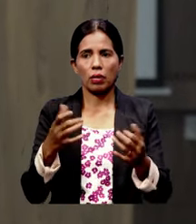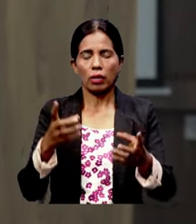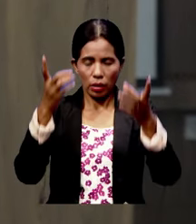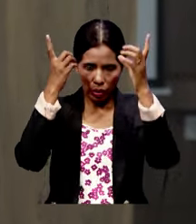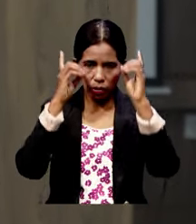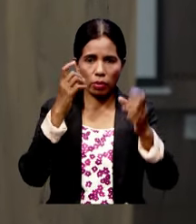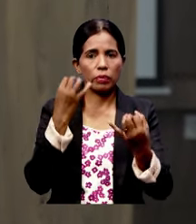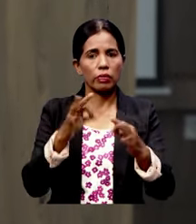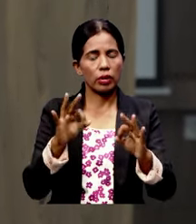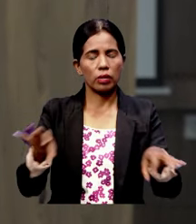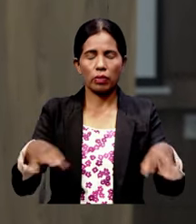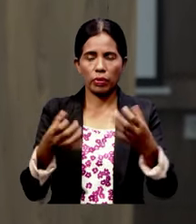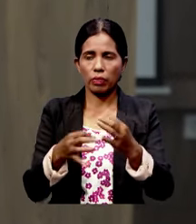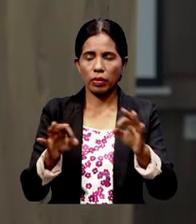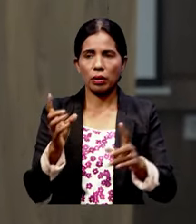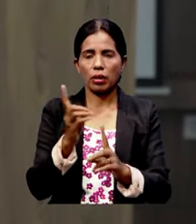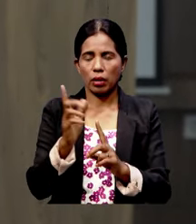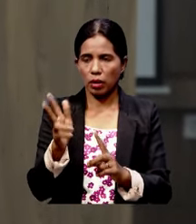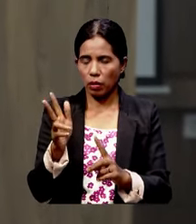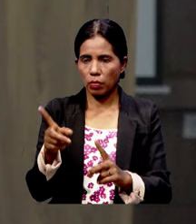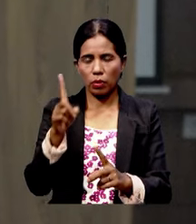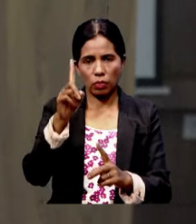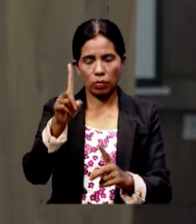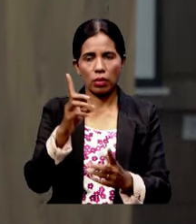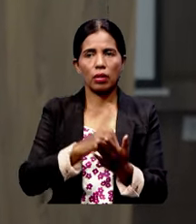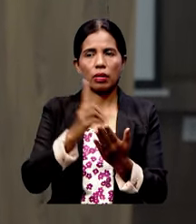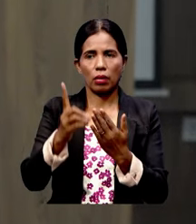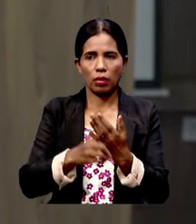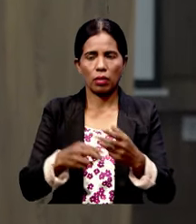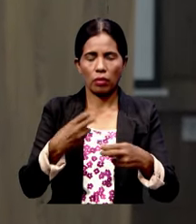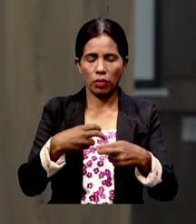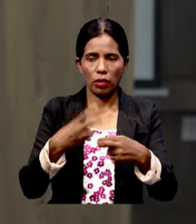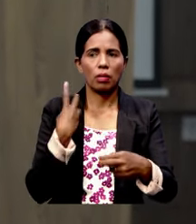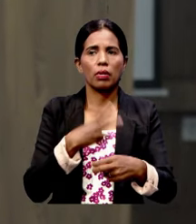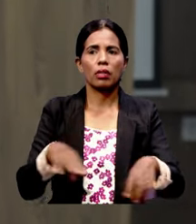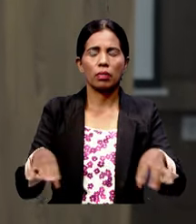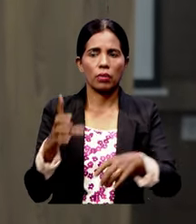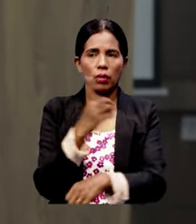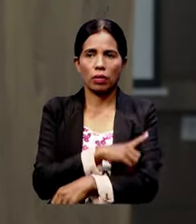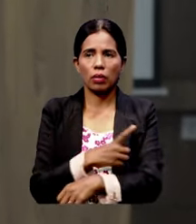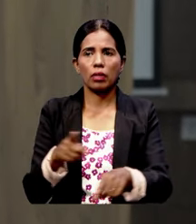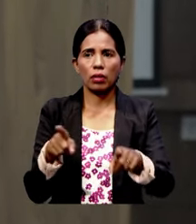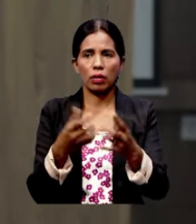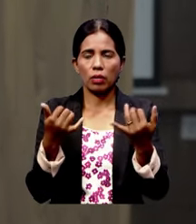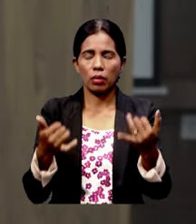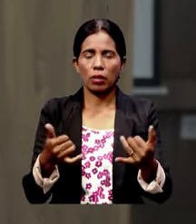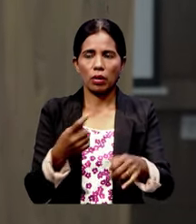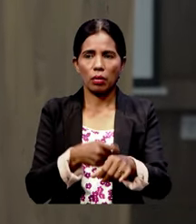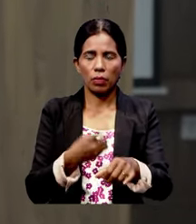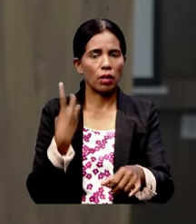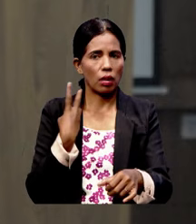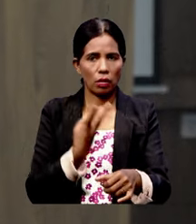e a 31 de dezembro agora nem implica teves para menos serviço do Loronia tamba ho situação ho e clima da agora a